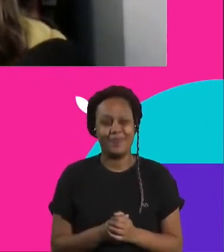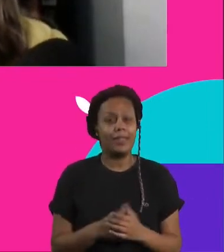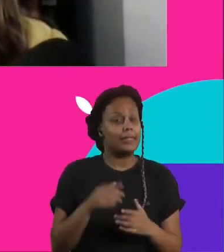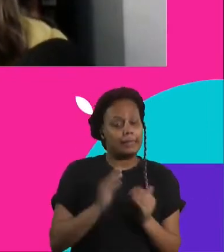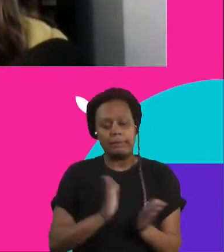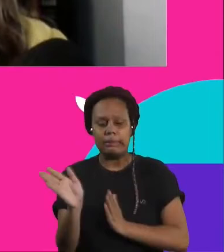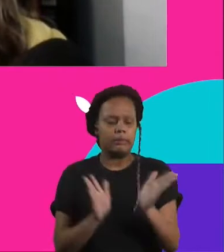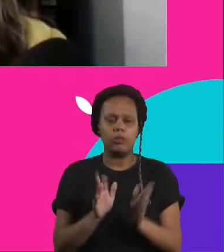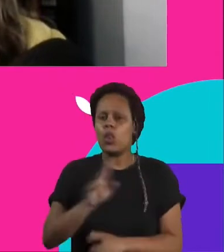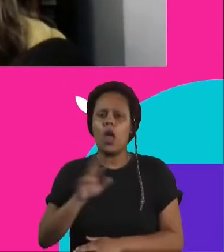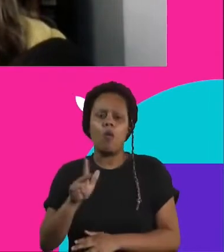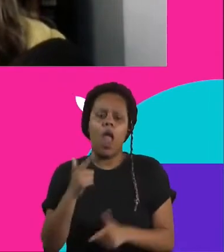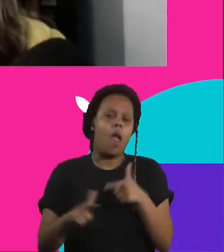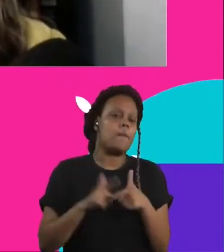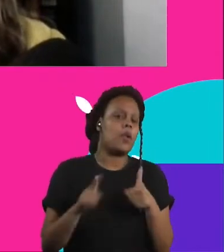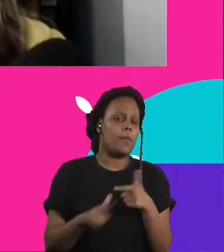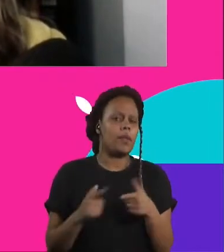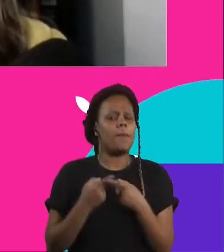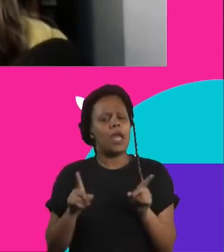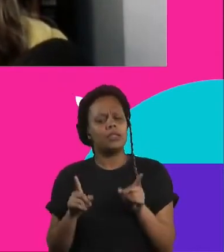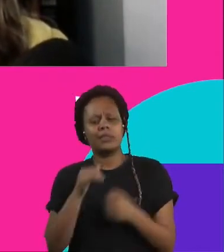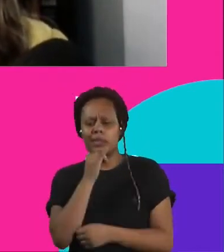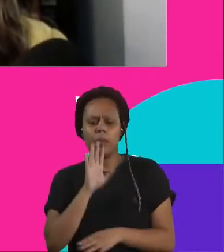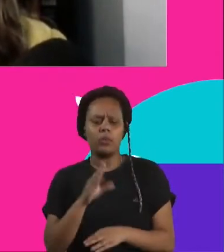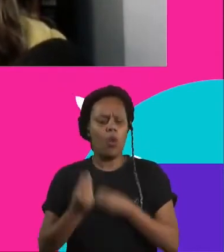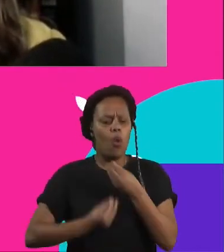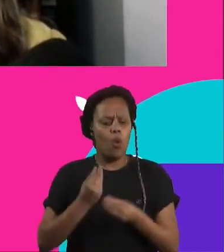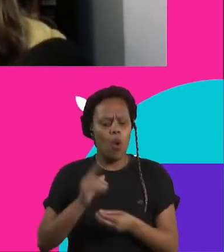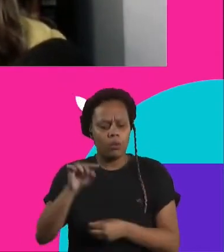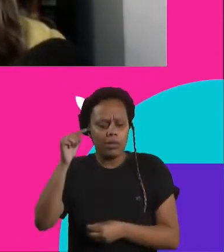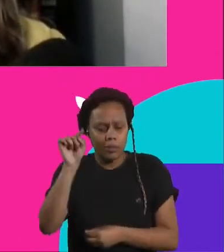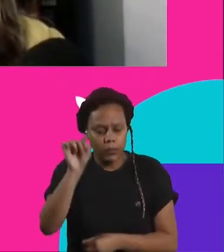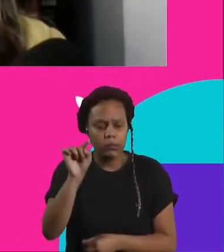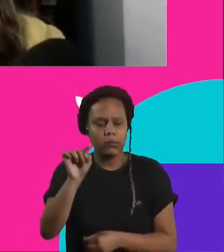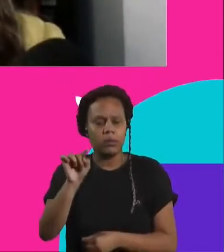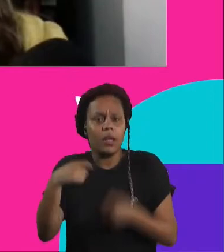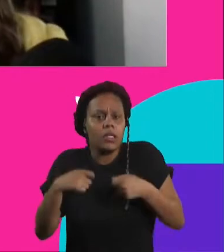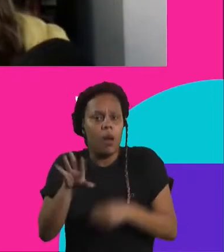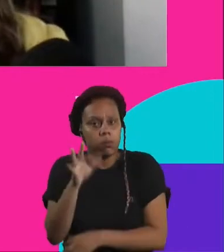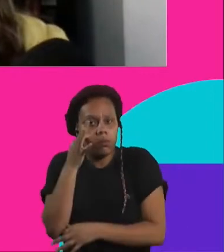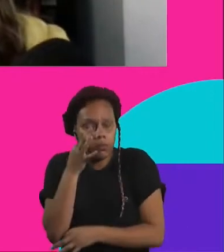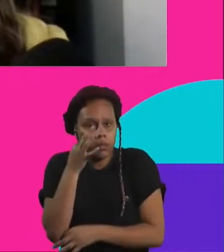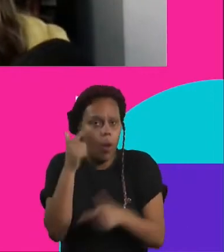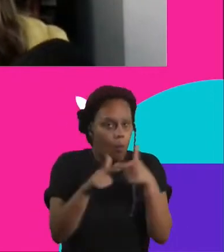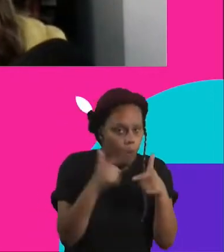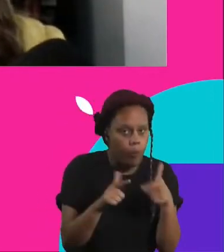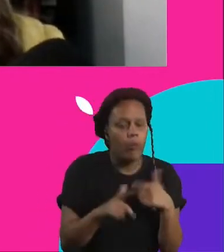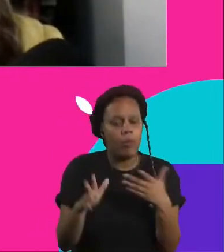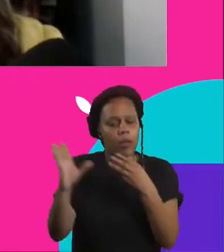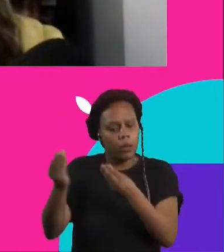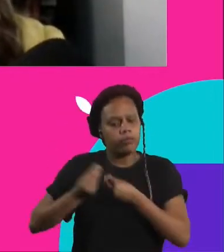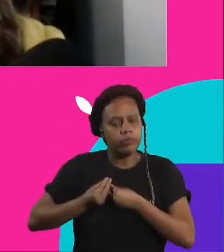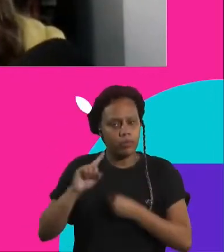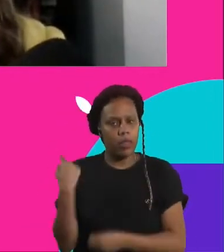problemático. Mas quais são, talvez, enfim, a partir desse fenômeno, quais são os pontos de atenção, né? Quais são os problemas que isso traz